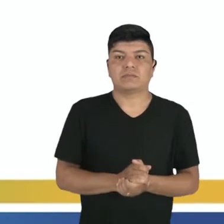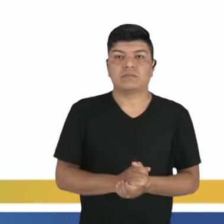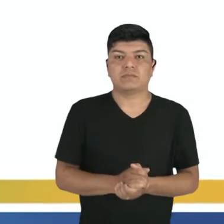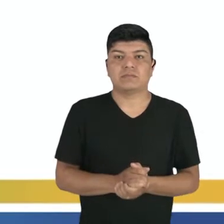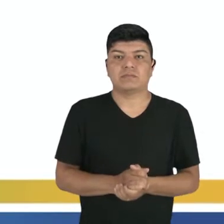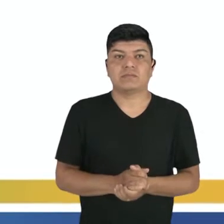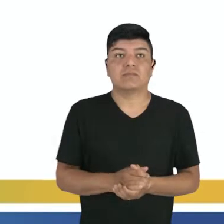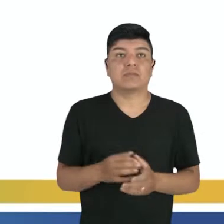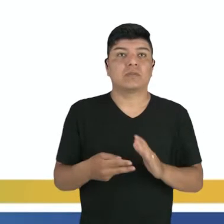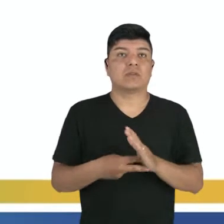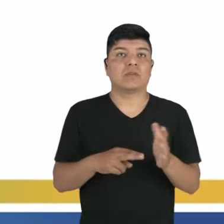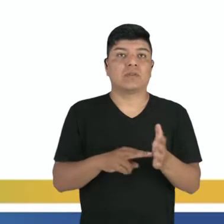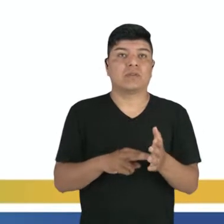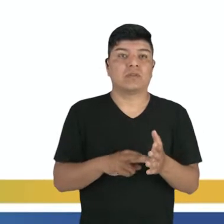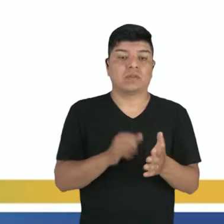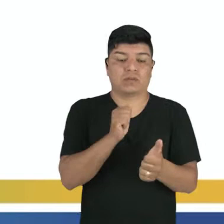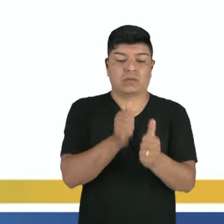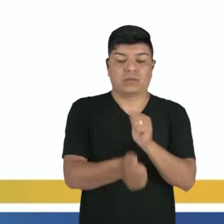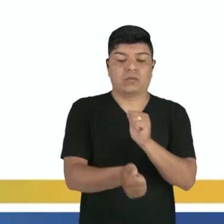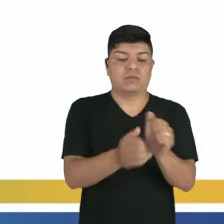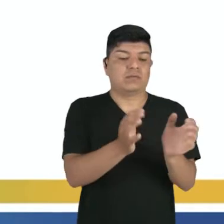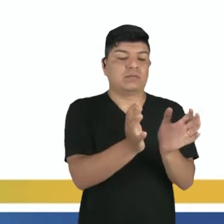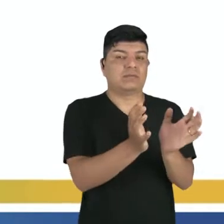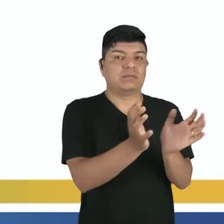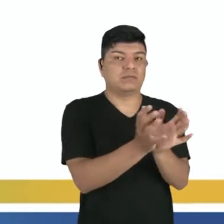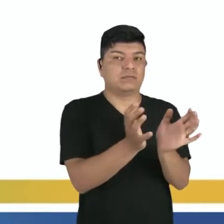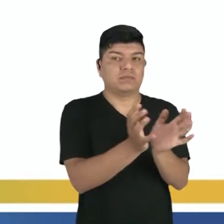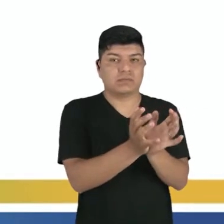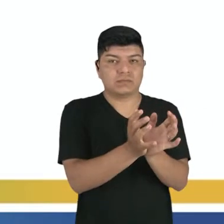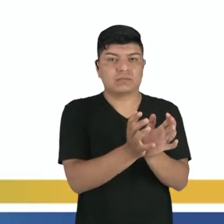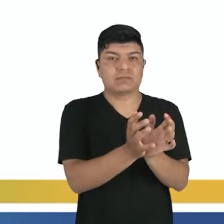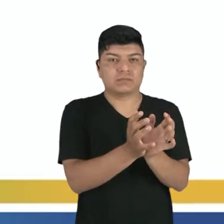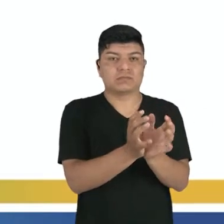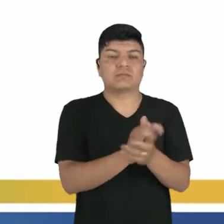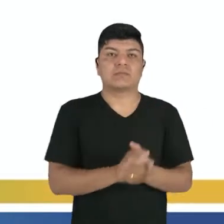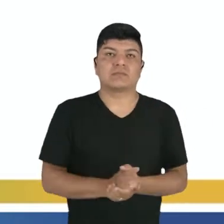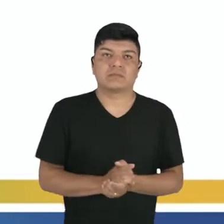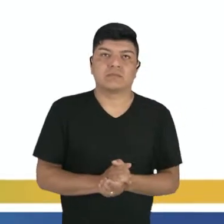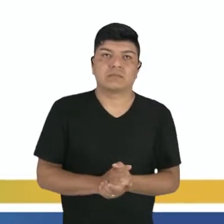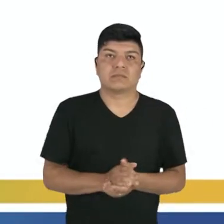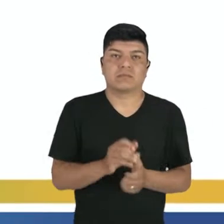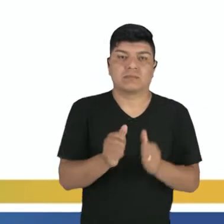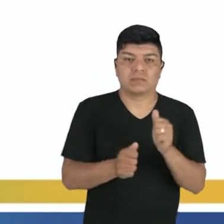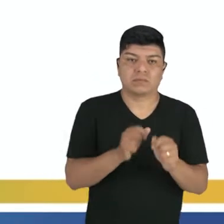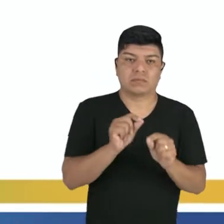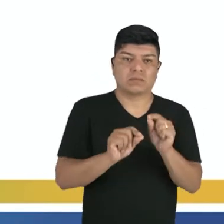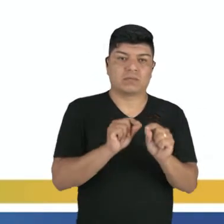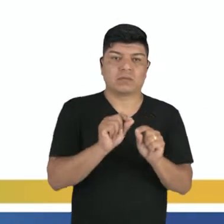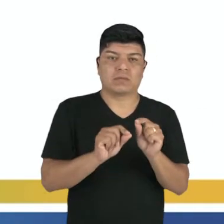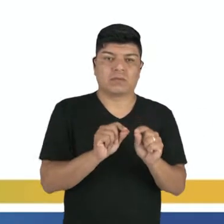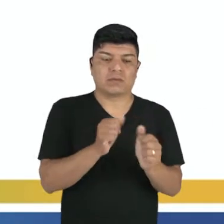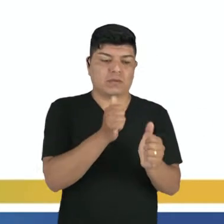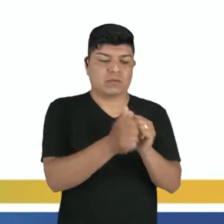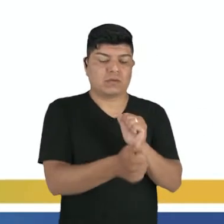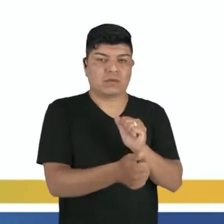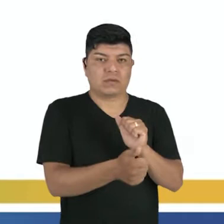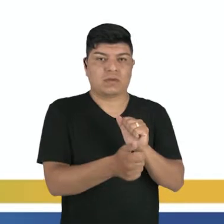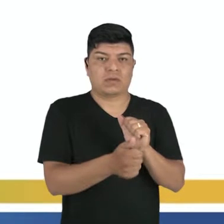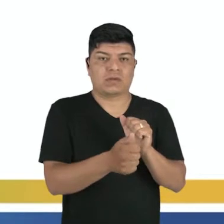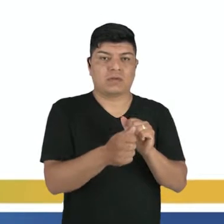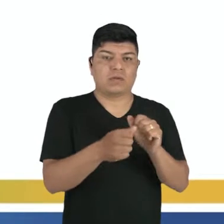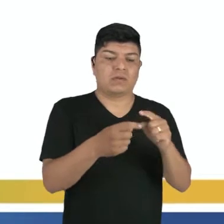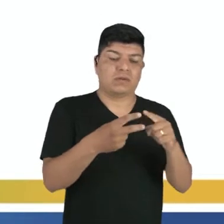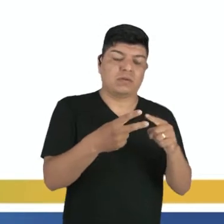o que que vem a ser esses esportes coletivos posso coletivas são modalidades esportivas onde